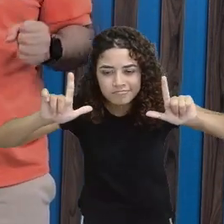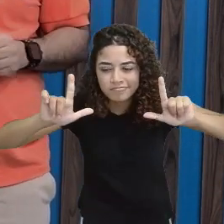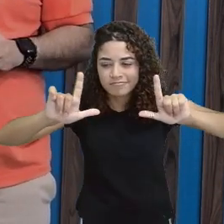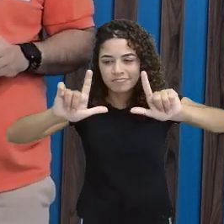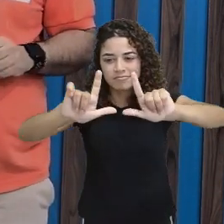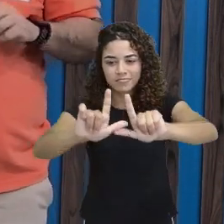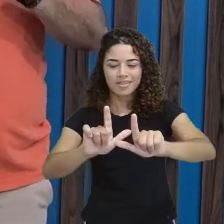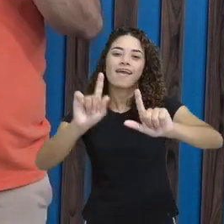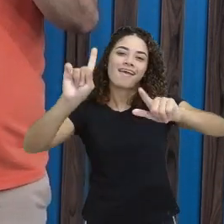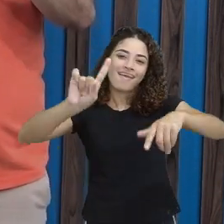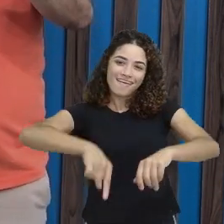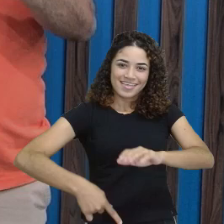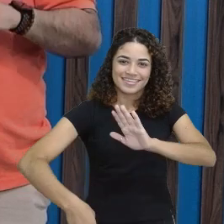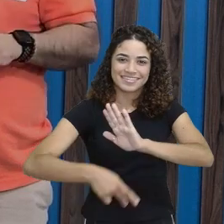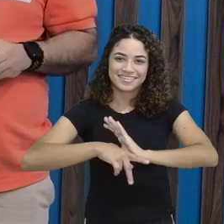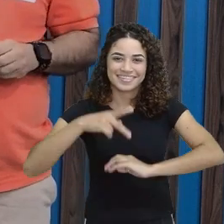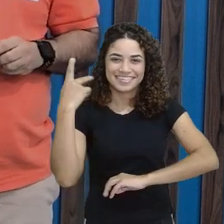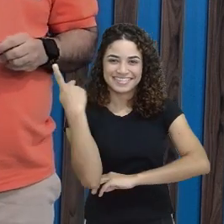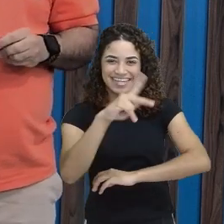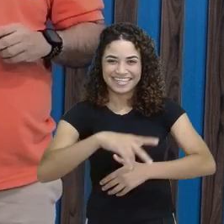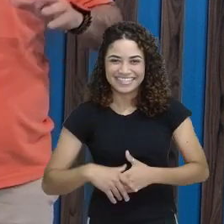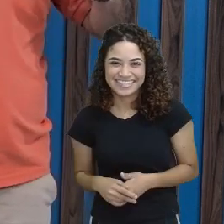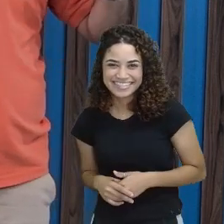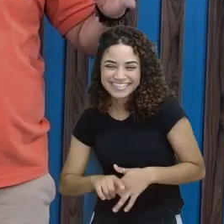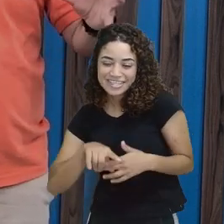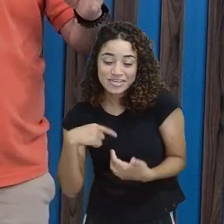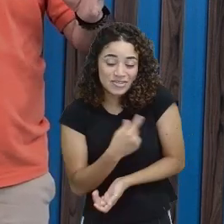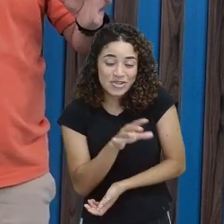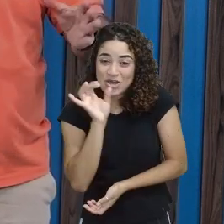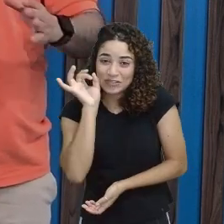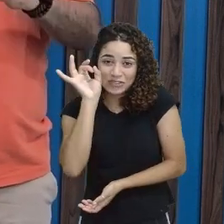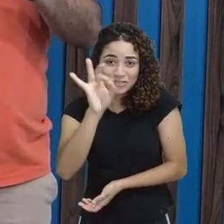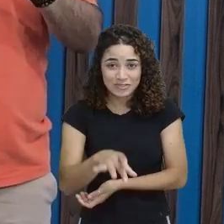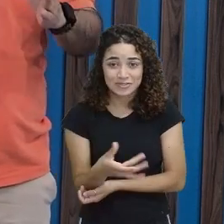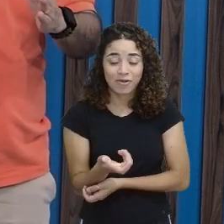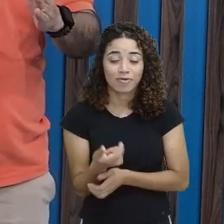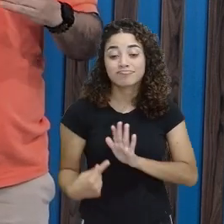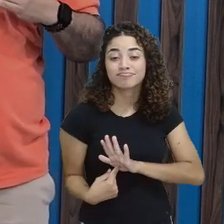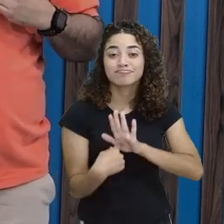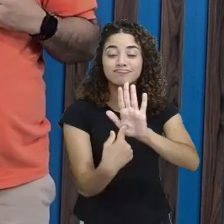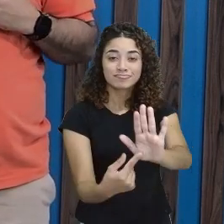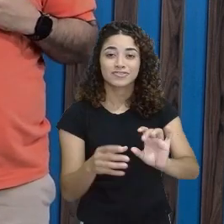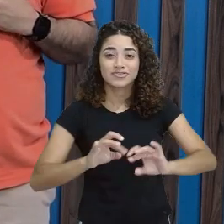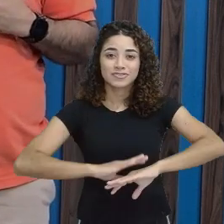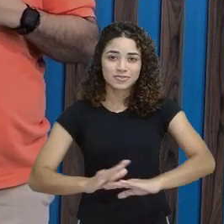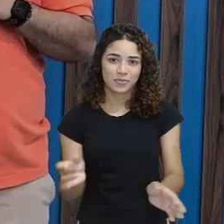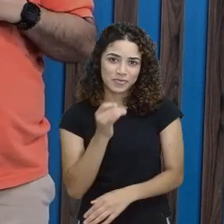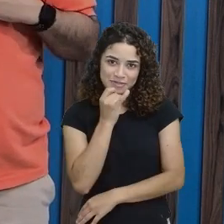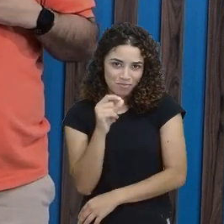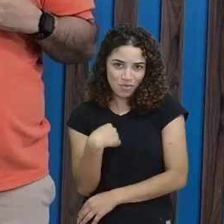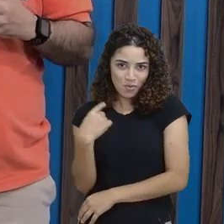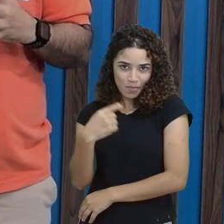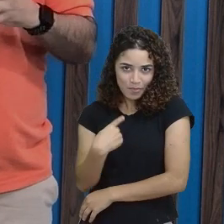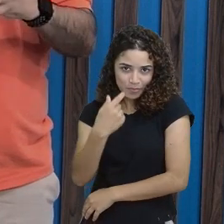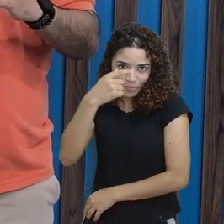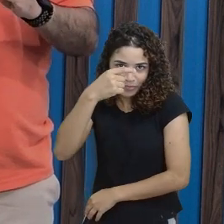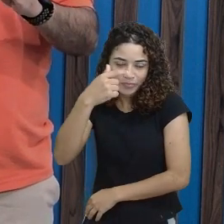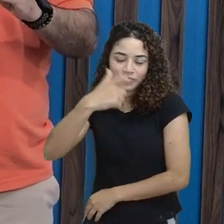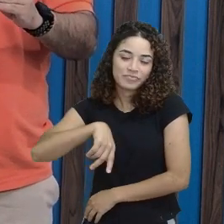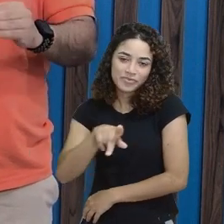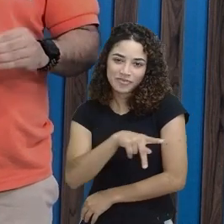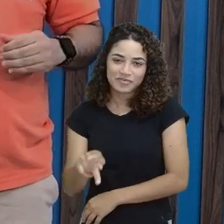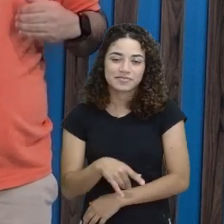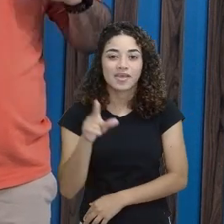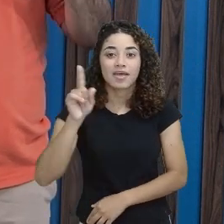a projeção, é obra deles, né? A gente só faz aqui. A gente aqui, professor, eu digo, o professor aqui,